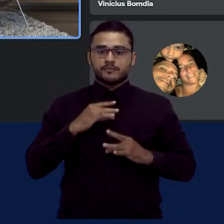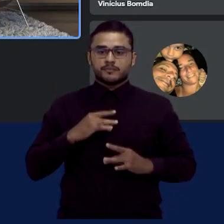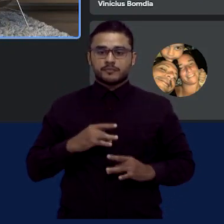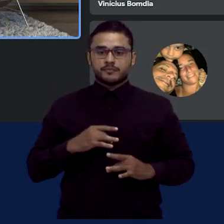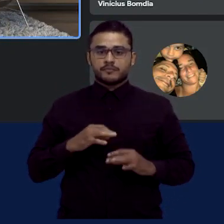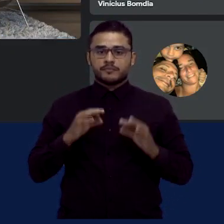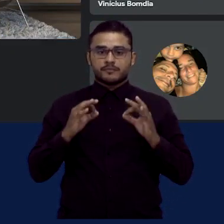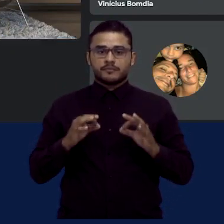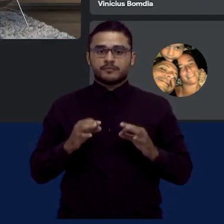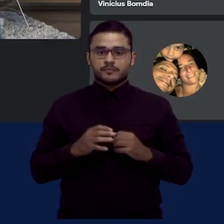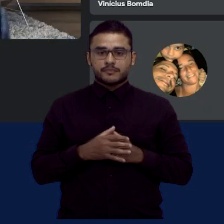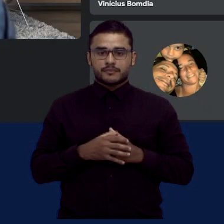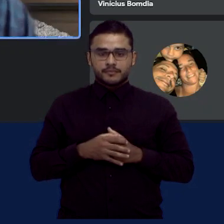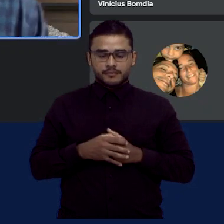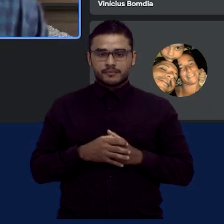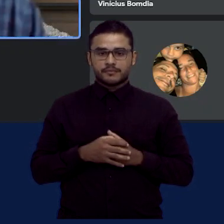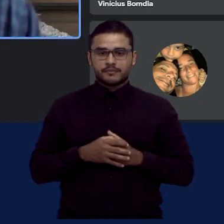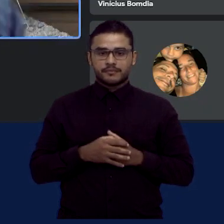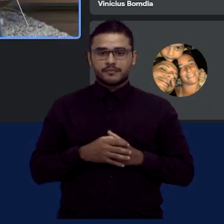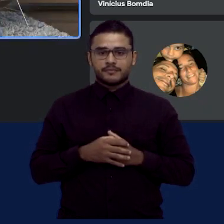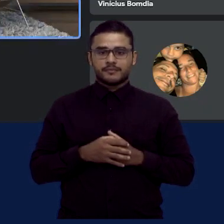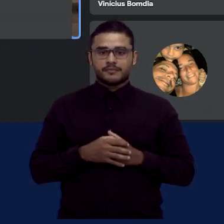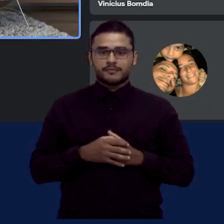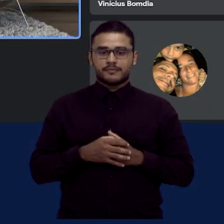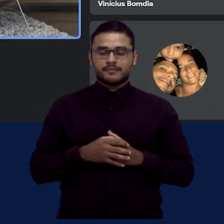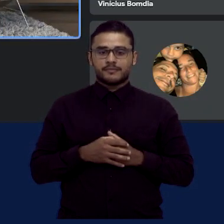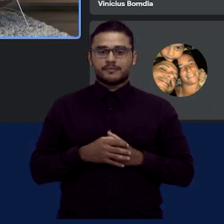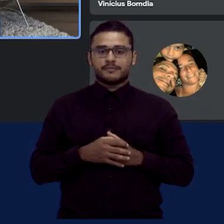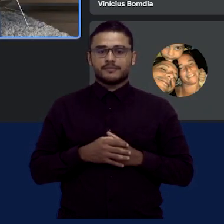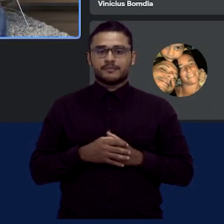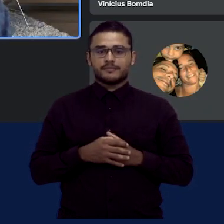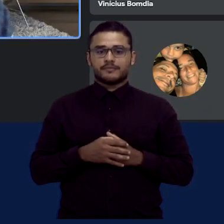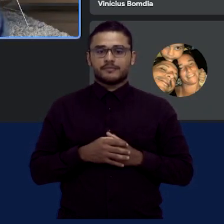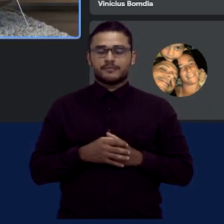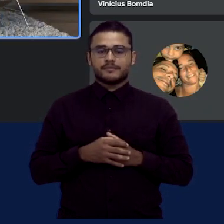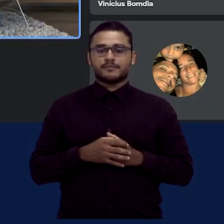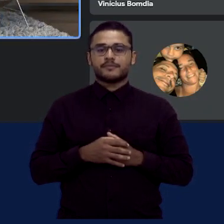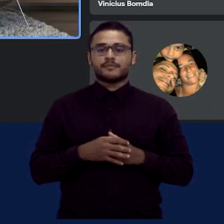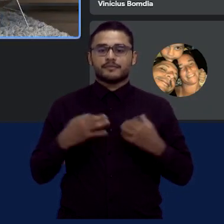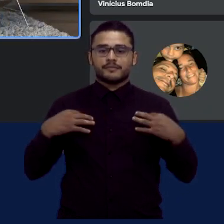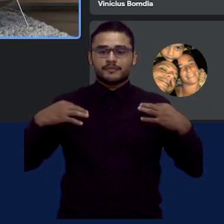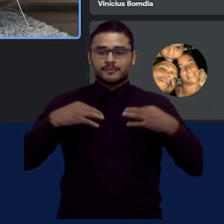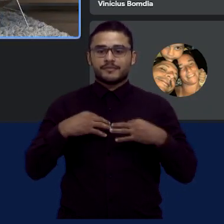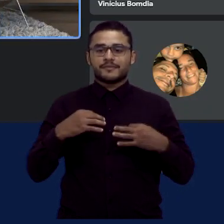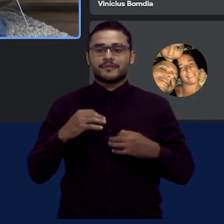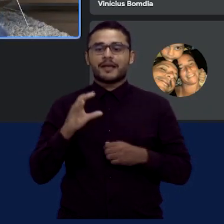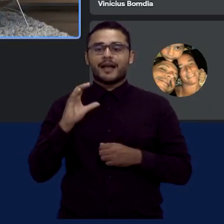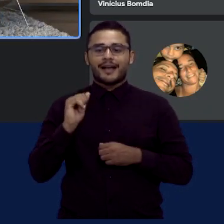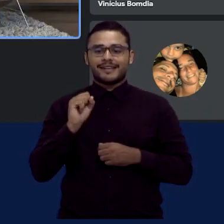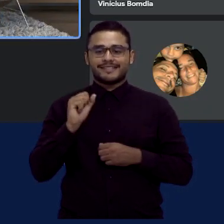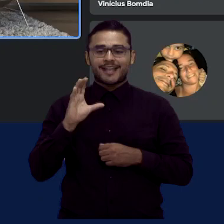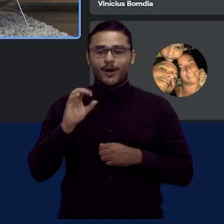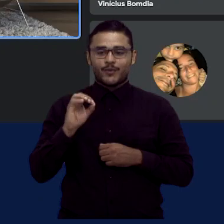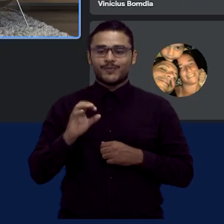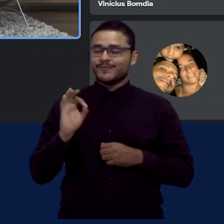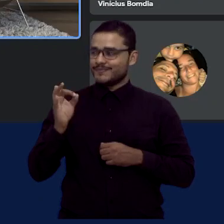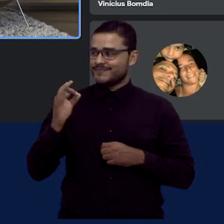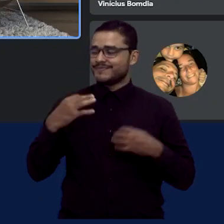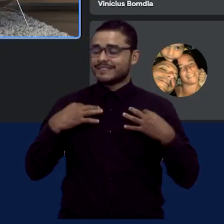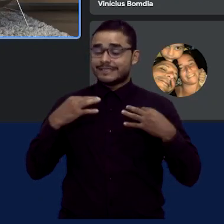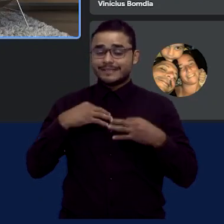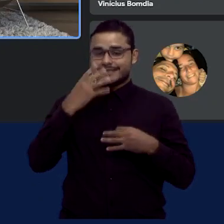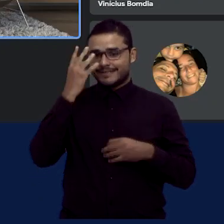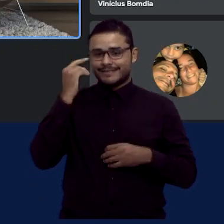quadriculada. Casaco, cara. Com azul, casaco, pronto, esse é um casaco agora. E é isso. Antes de começar,